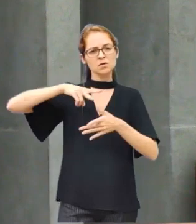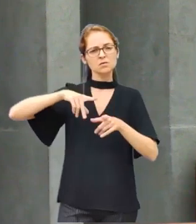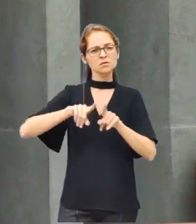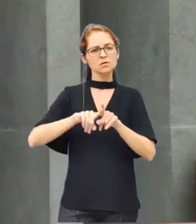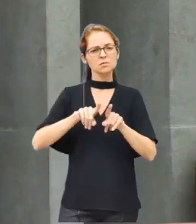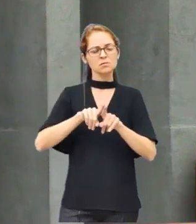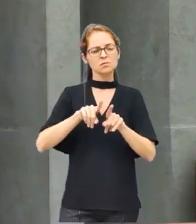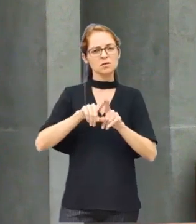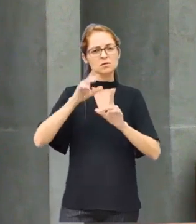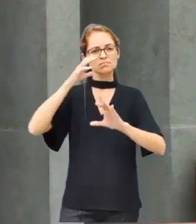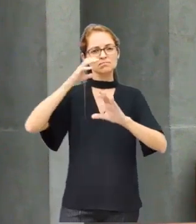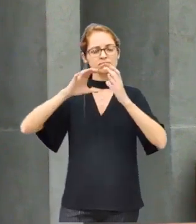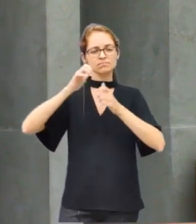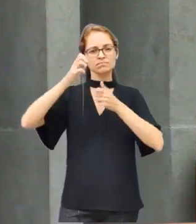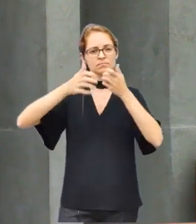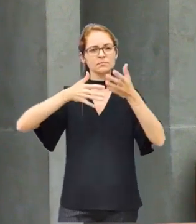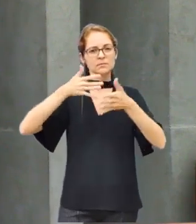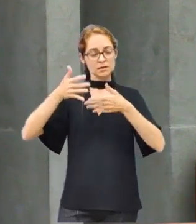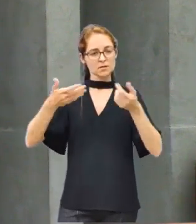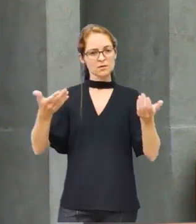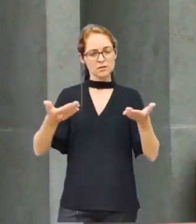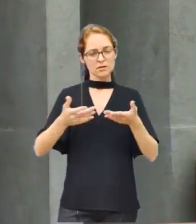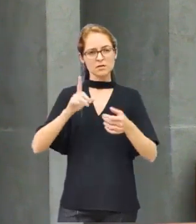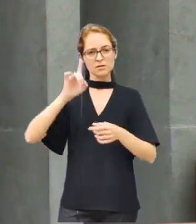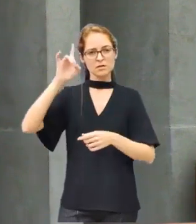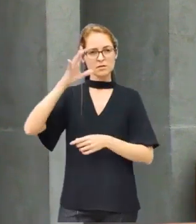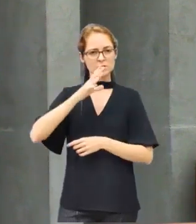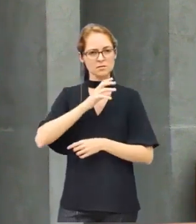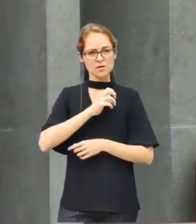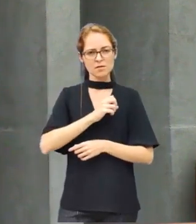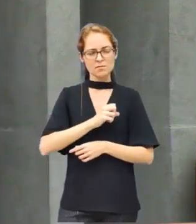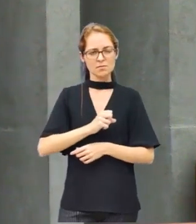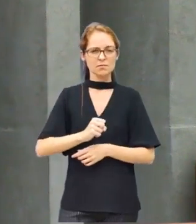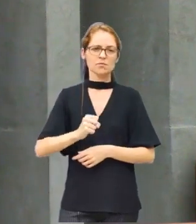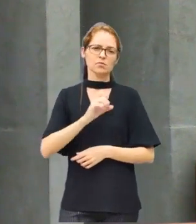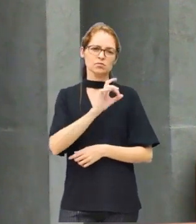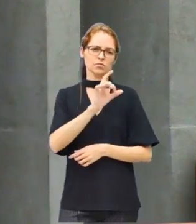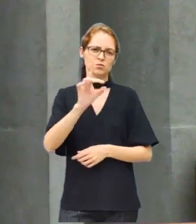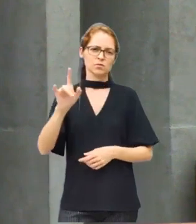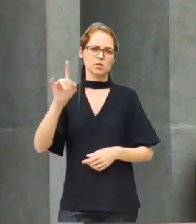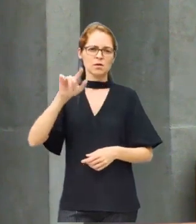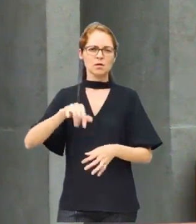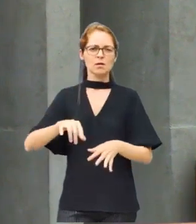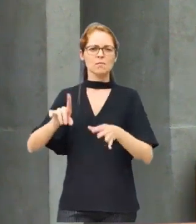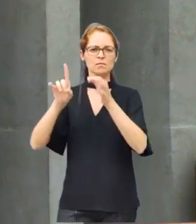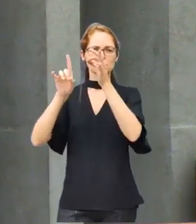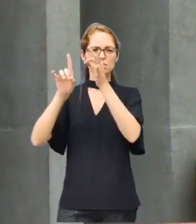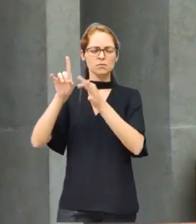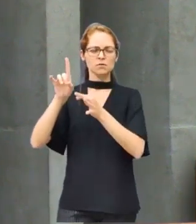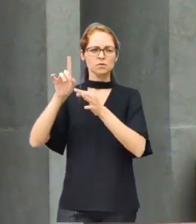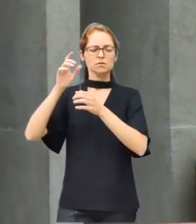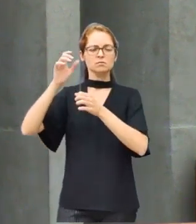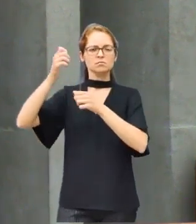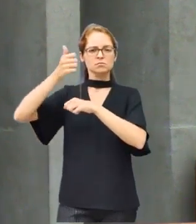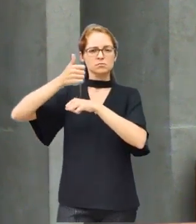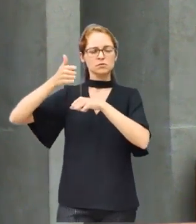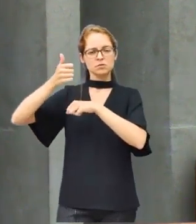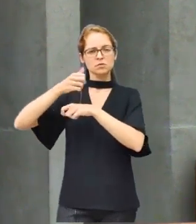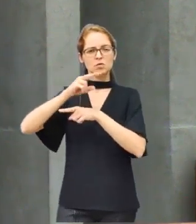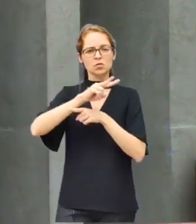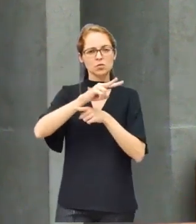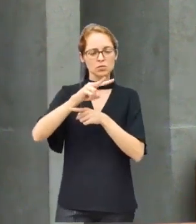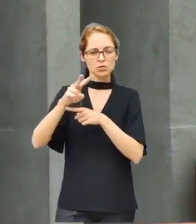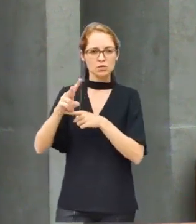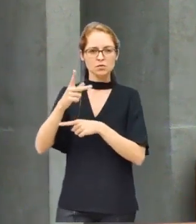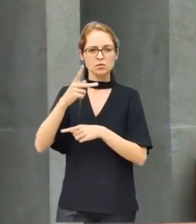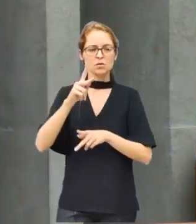Deus que tem afeição, que tem amor pelo seu povo. É um Deus que é digno, que é soberano e tem cuidado do seu povo de